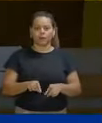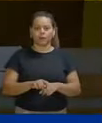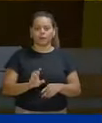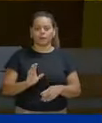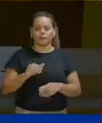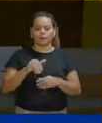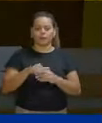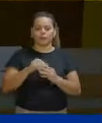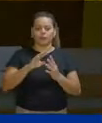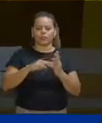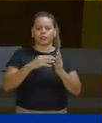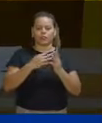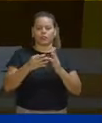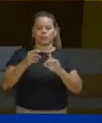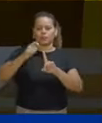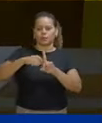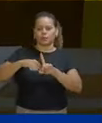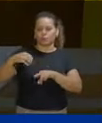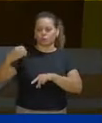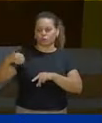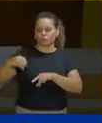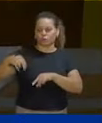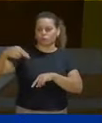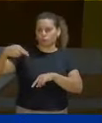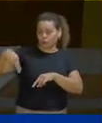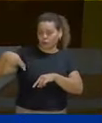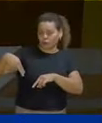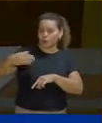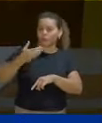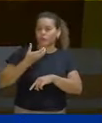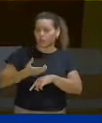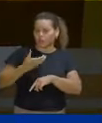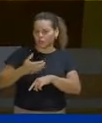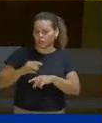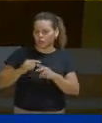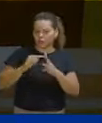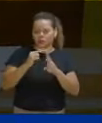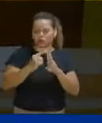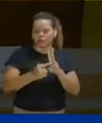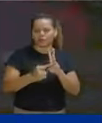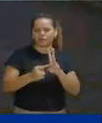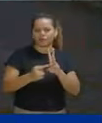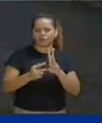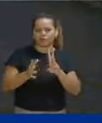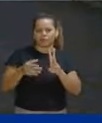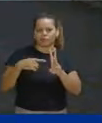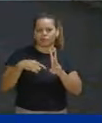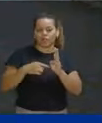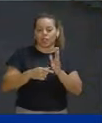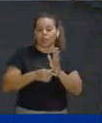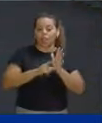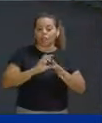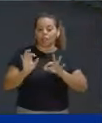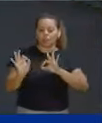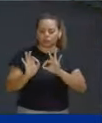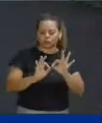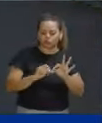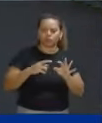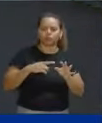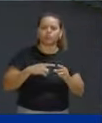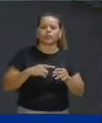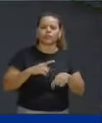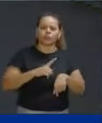os calendários de outubro, novembro e dezembro, né? Porque aí todo mundo pode se programar com muita antecedência, pode